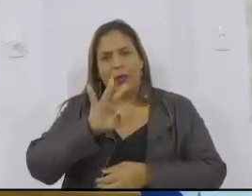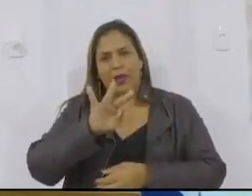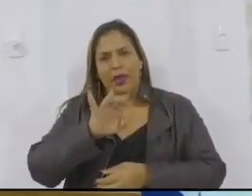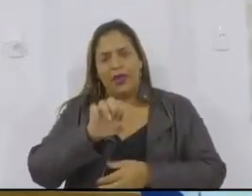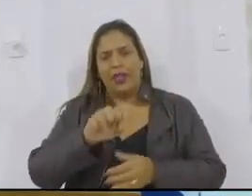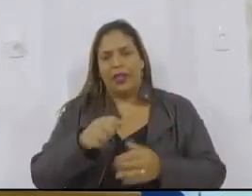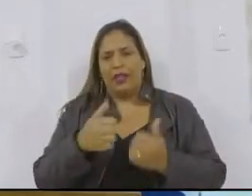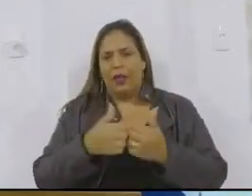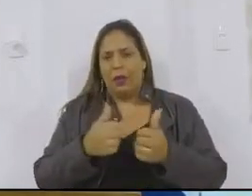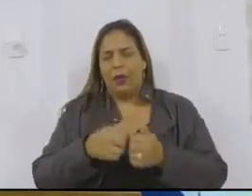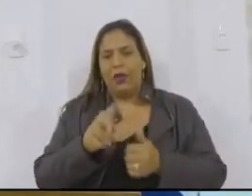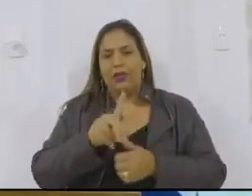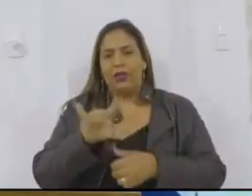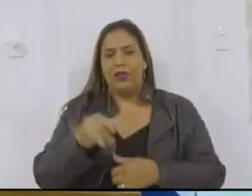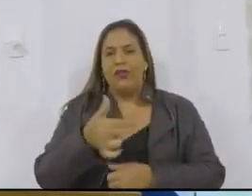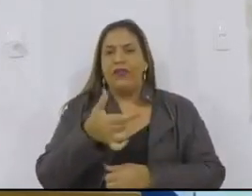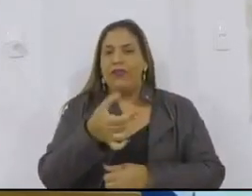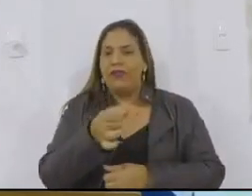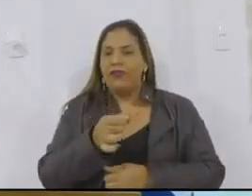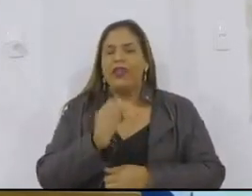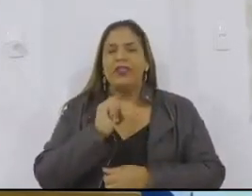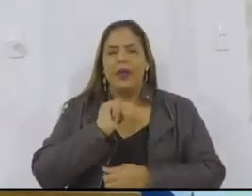aonde no dia 20 de abril nós solicitamos,